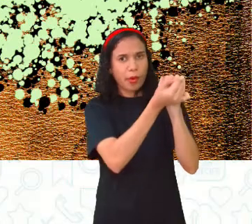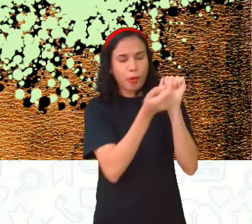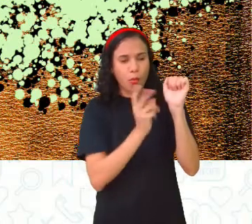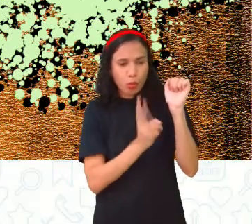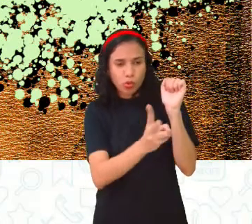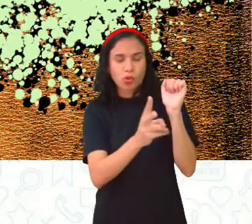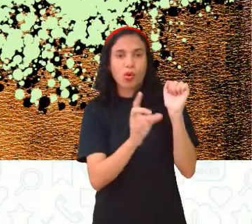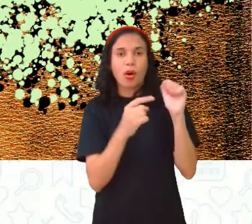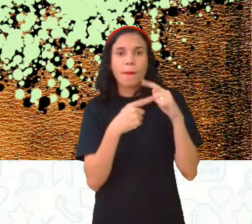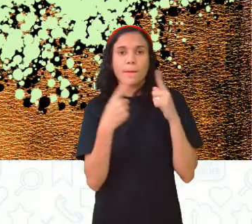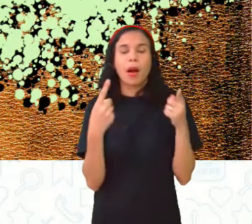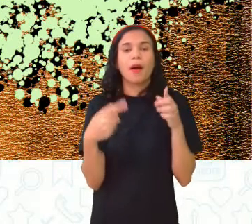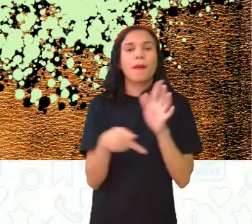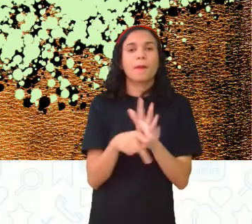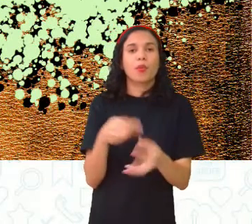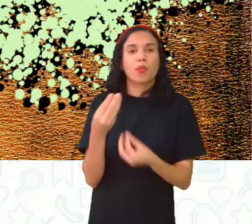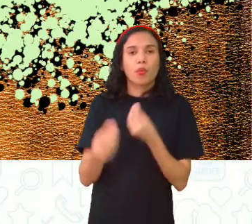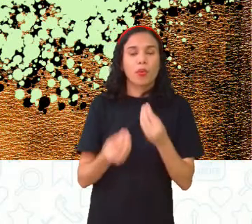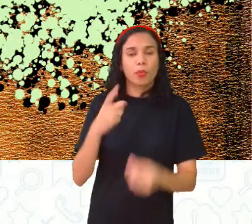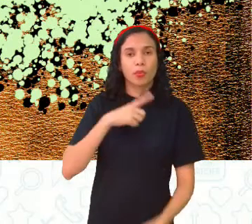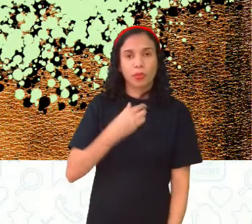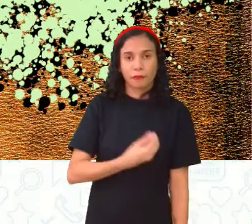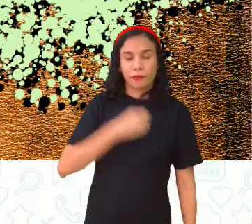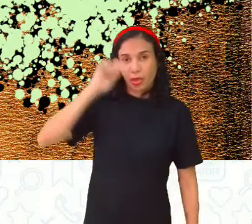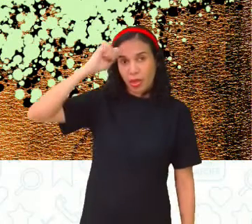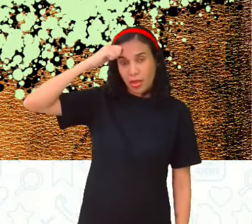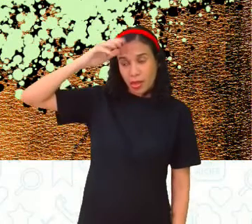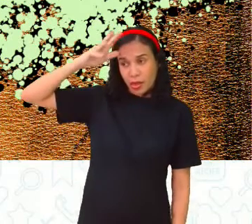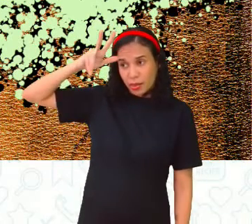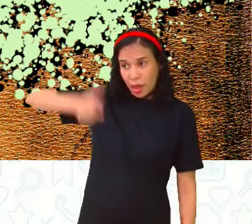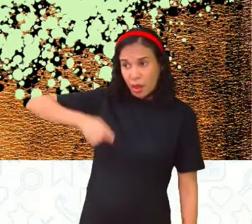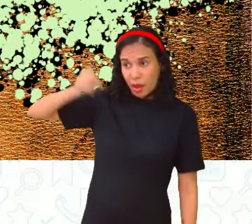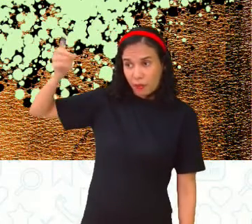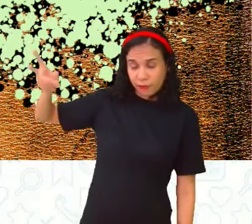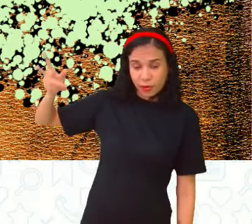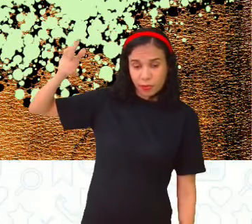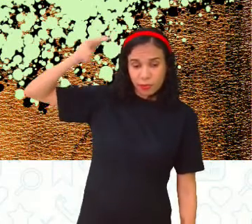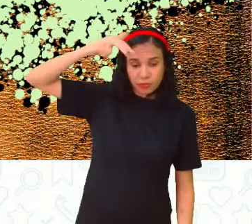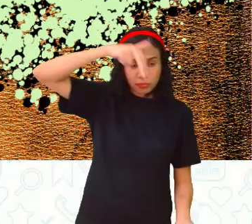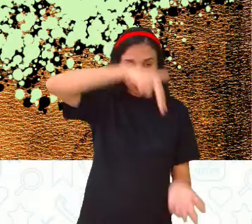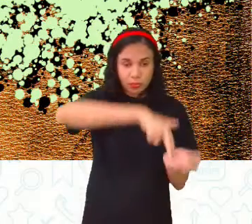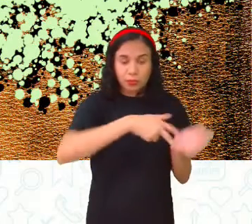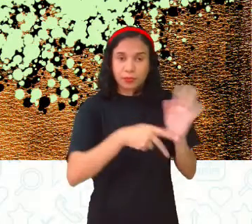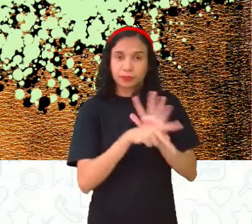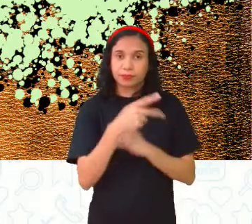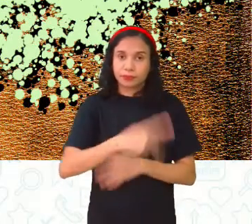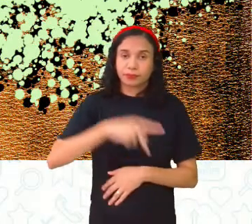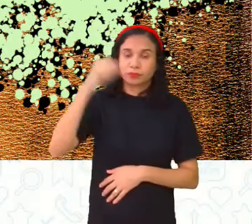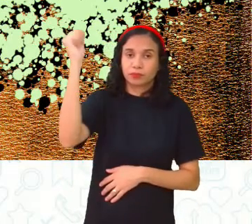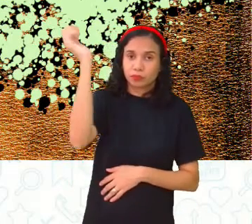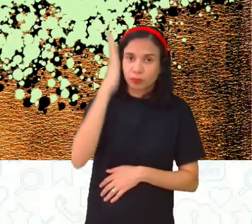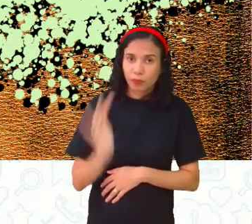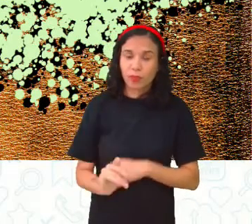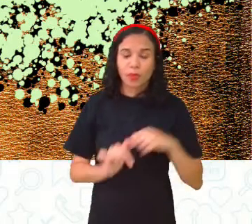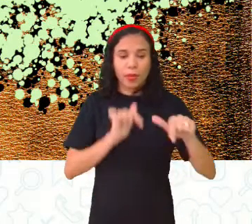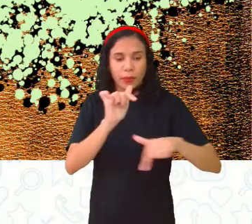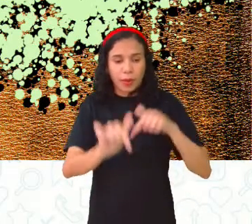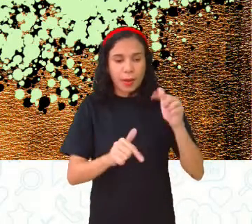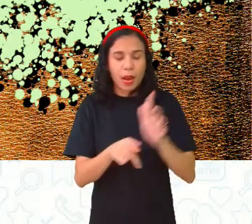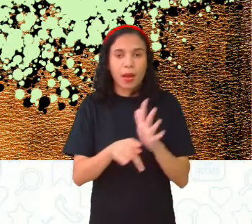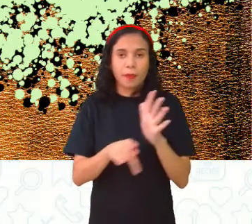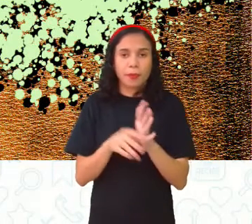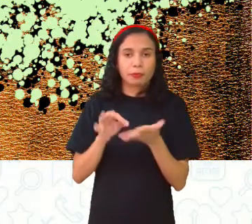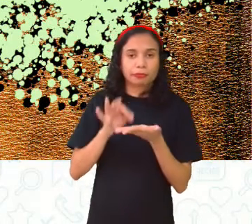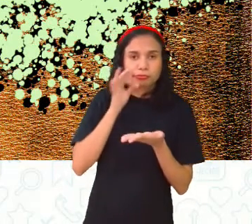tráfico só de escravos, né, que vinham lá da África para aqui para o Brasil, né, trabalhar nessas lavouras de